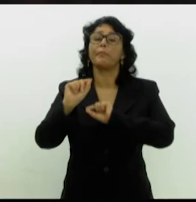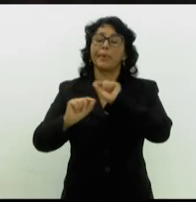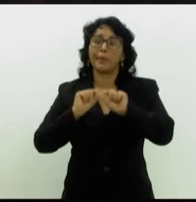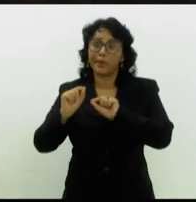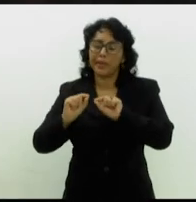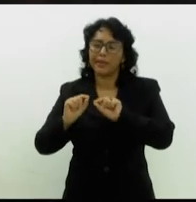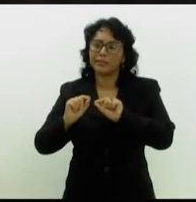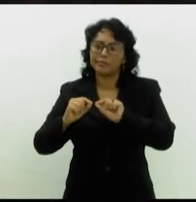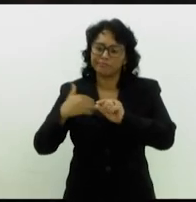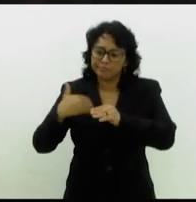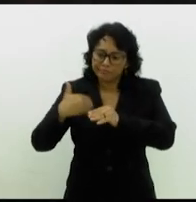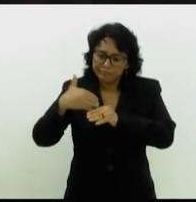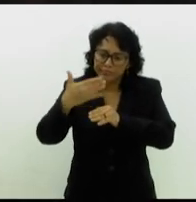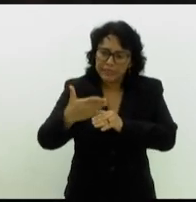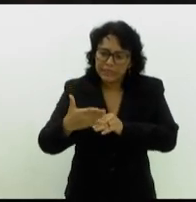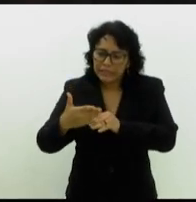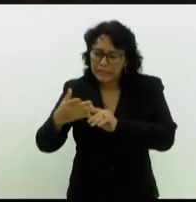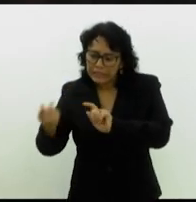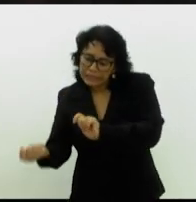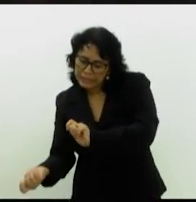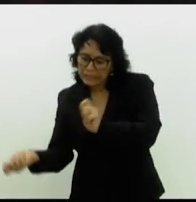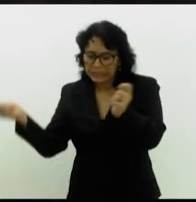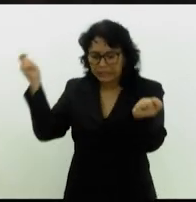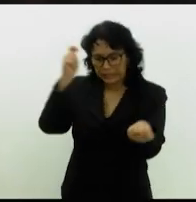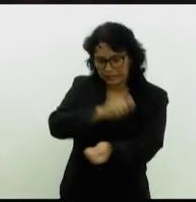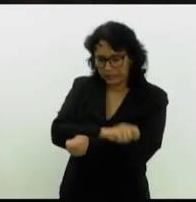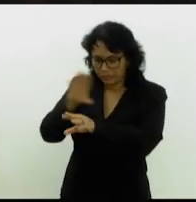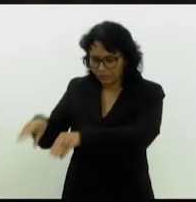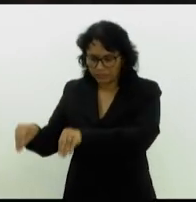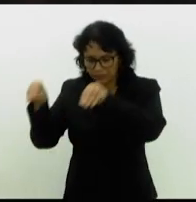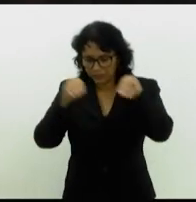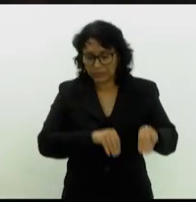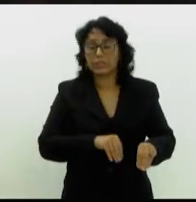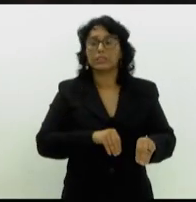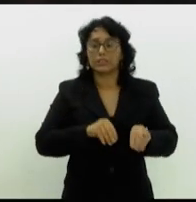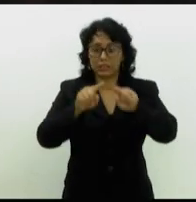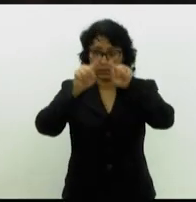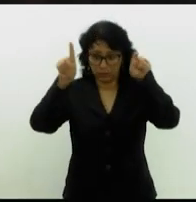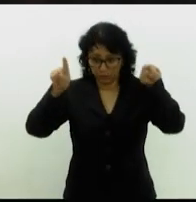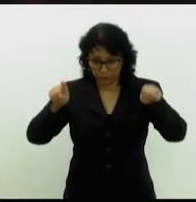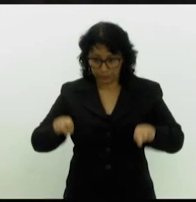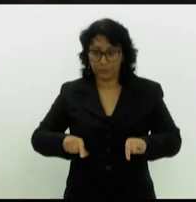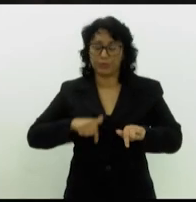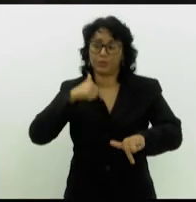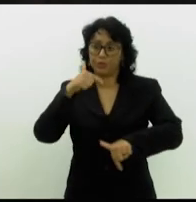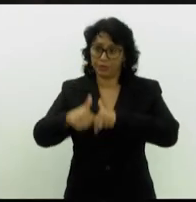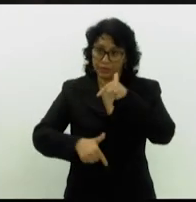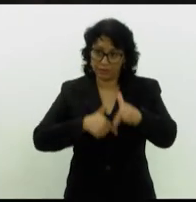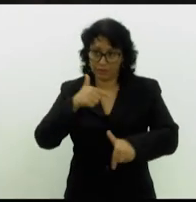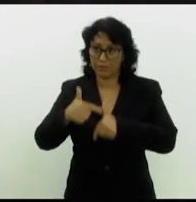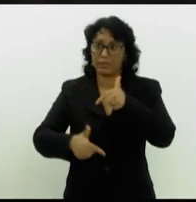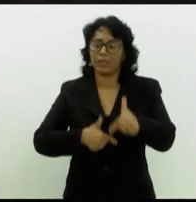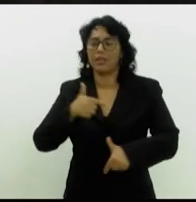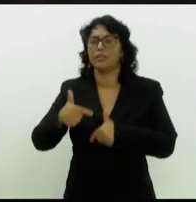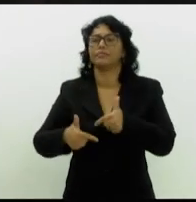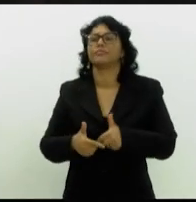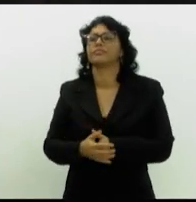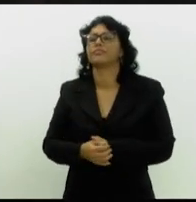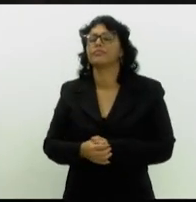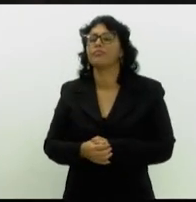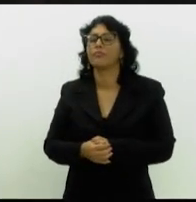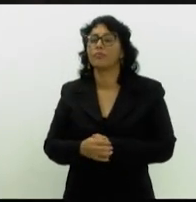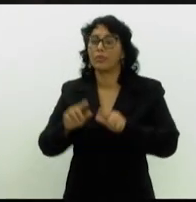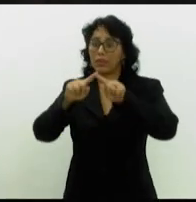desses funcionários para a fitec né que é a herdeira natural que é quem trabalha com ciência e tecnologia ou seja os